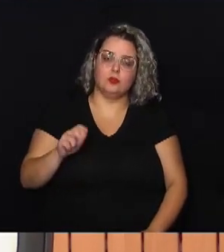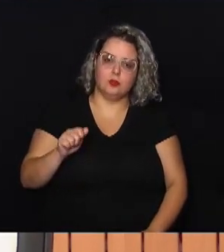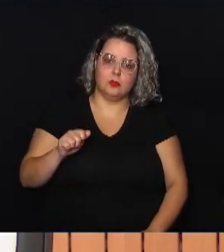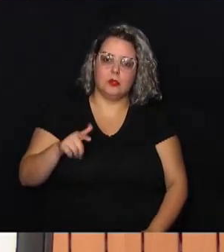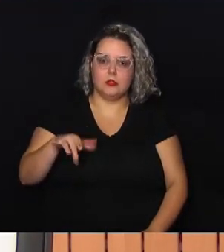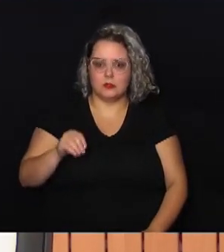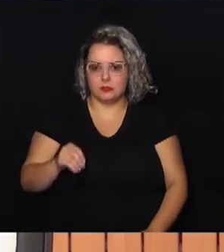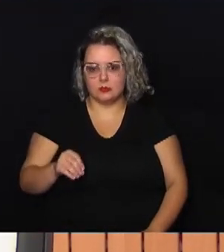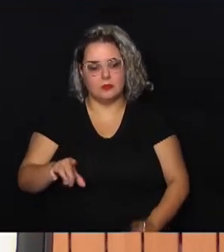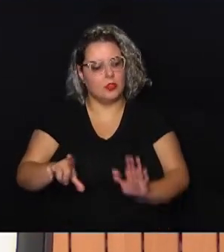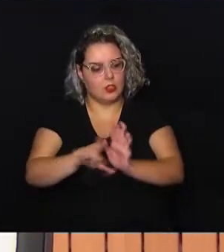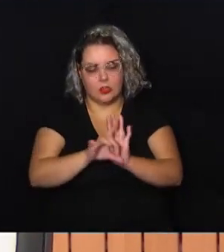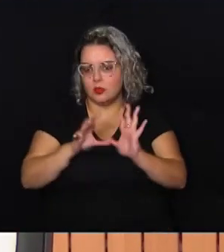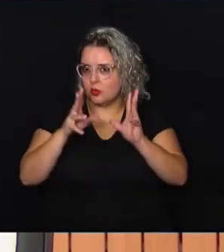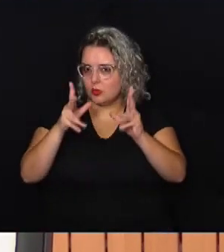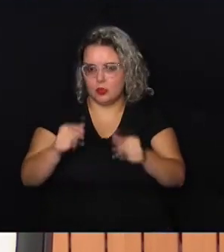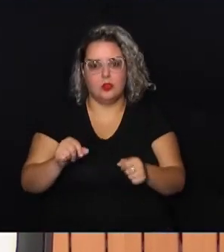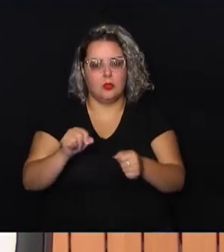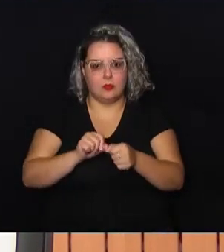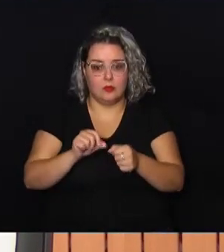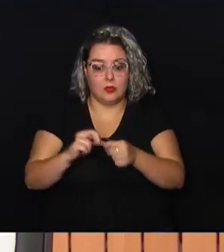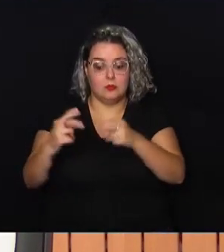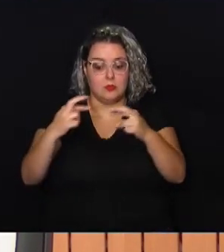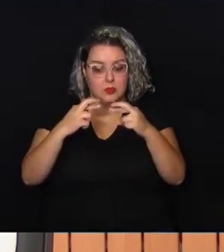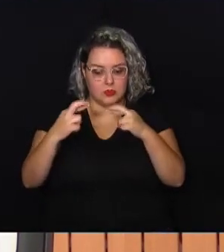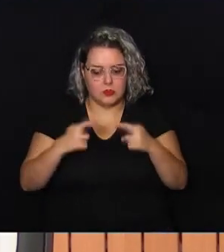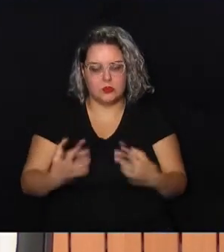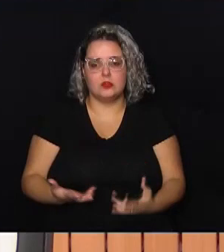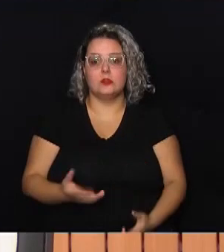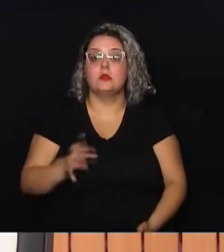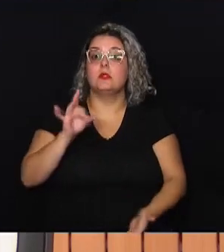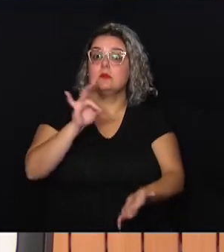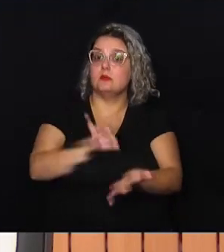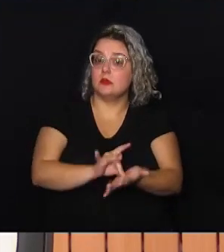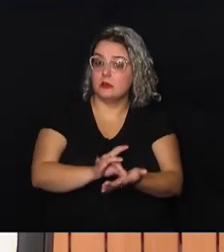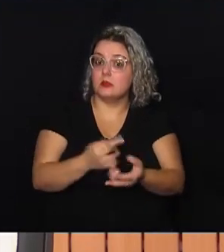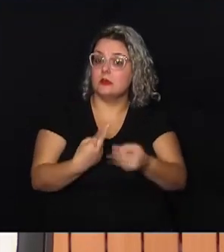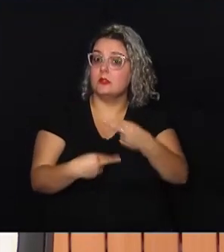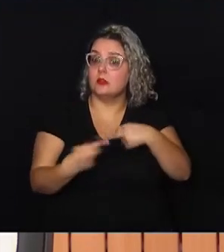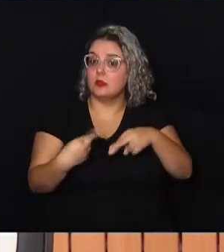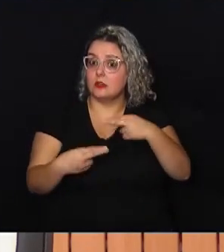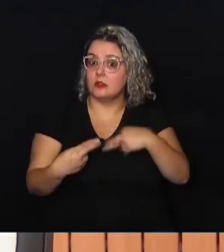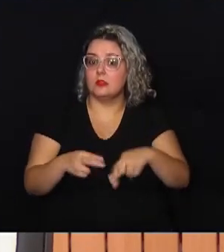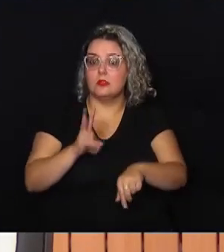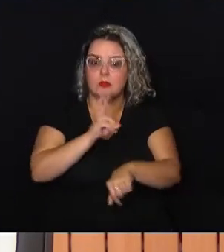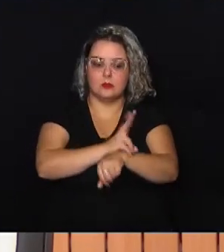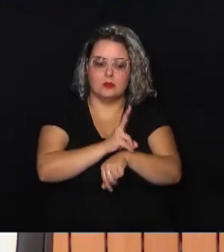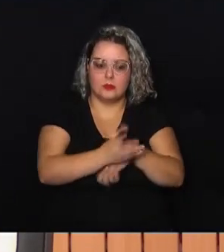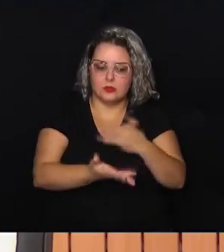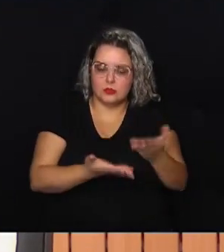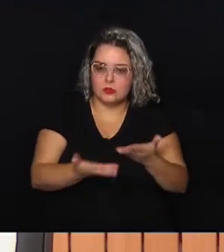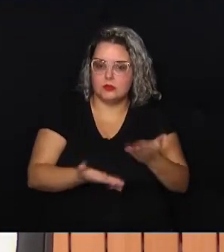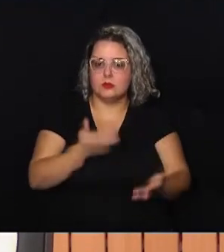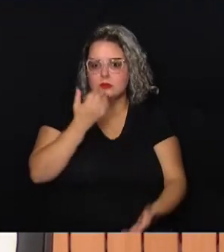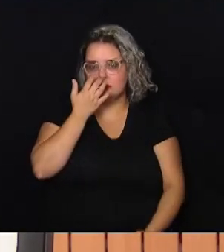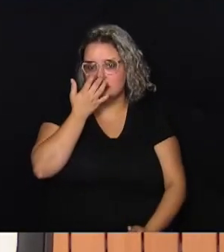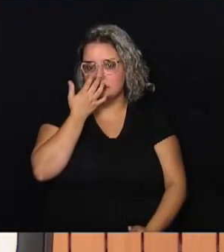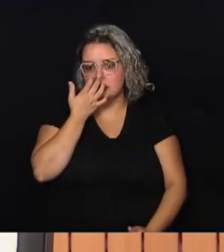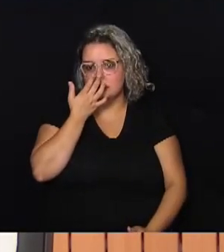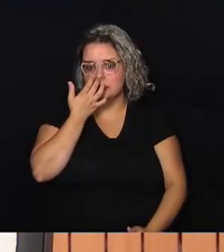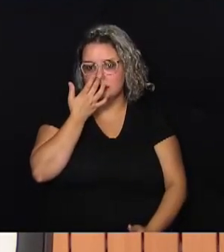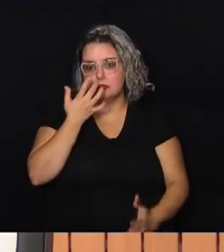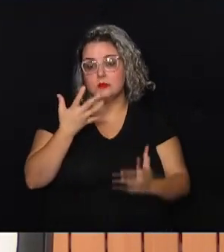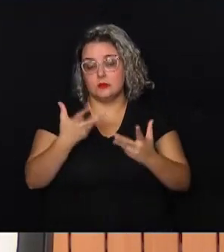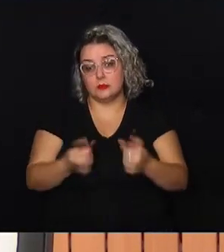legitimamente feitas pela nossa vigilância, que é, na verdade, relacionada aos cuidados e todas essas dados que